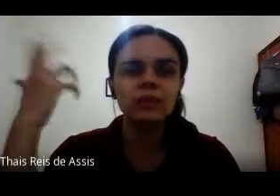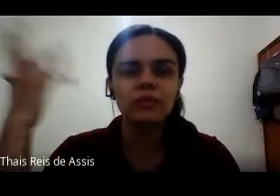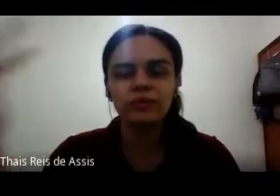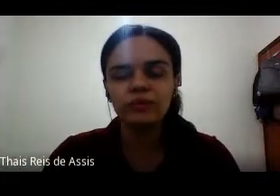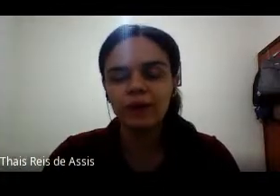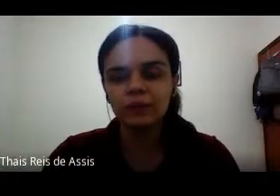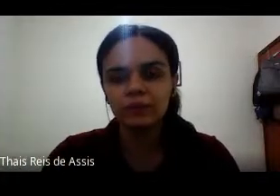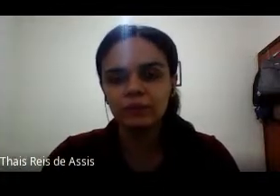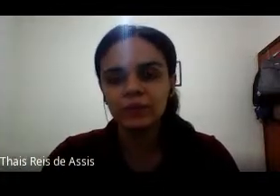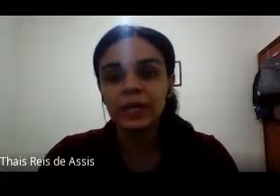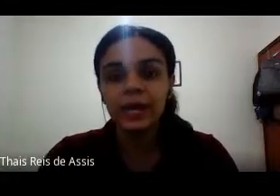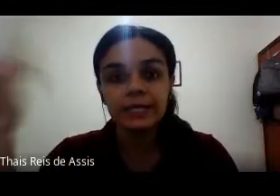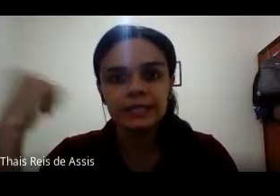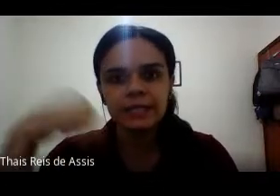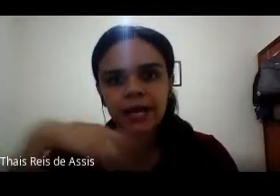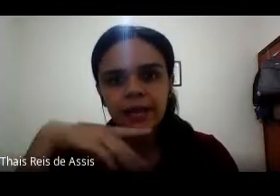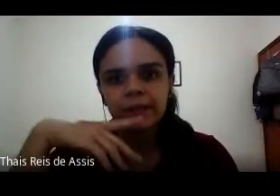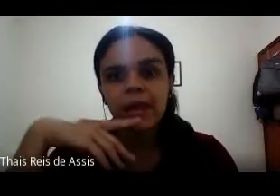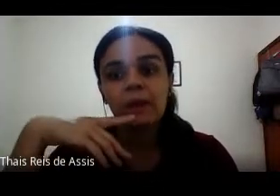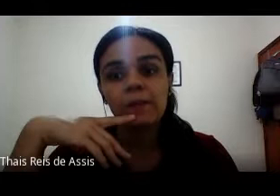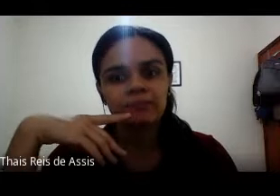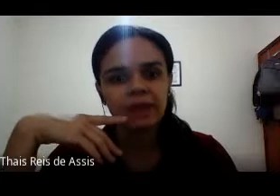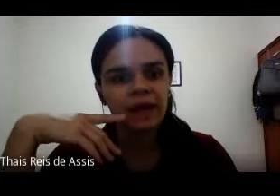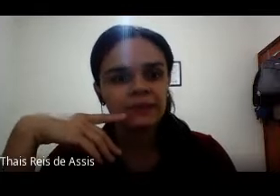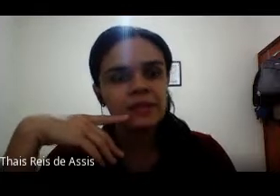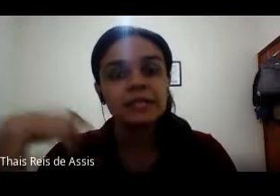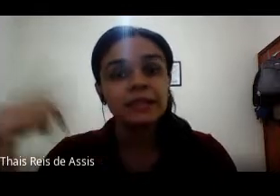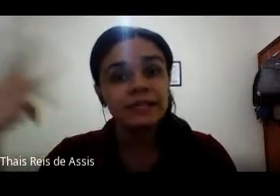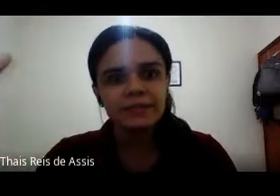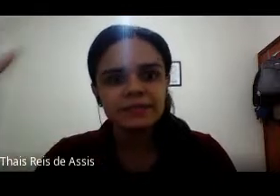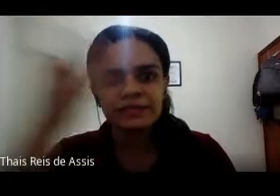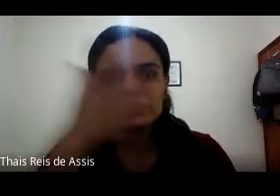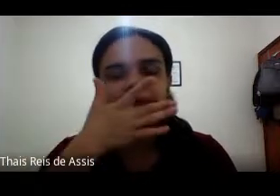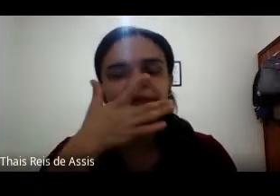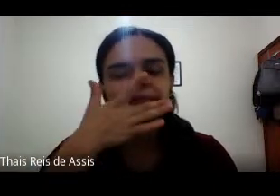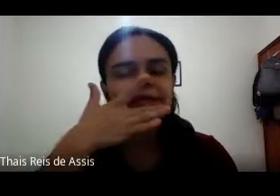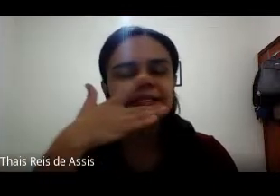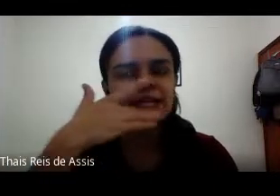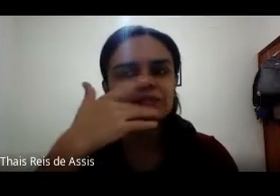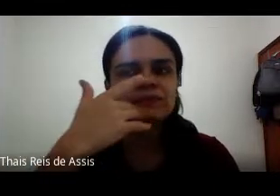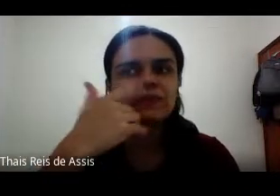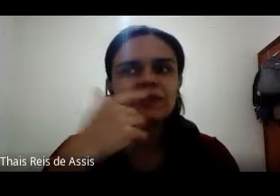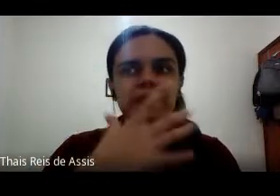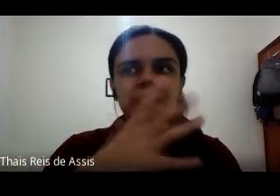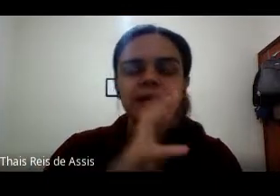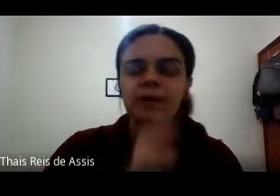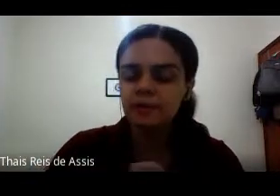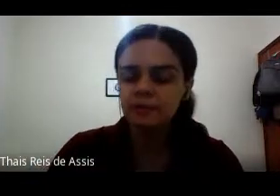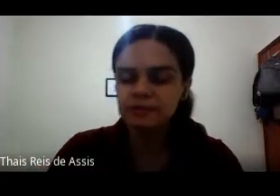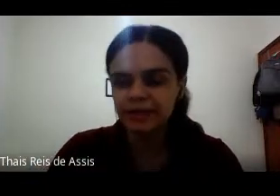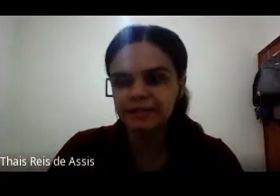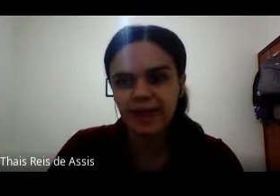aluno, ouvir o aluno, ensinar a argumentar, trazer para a sala de aula a realidade vivida. Então, é